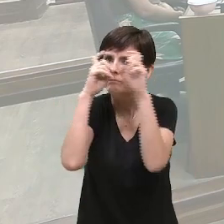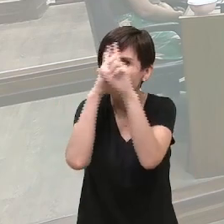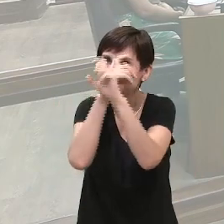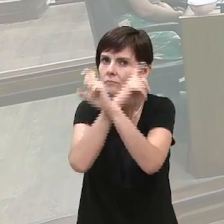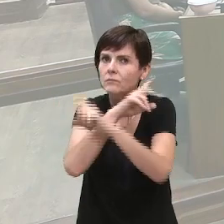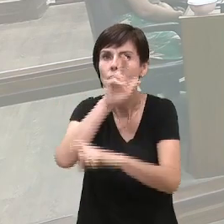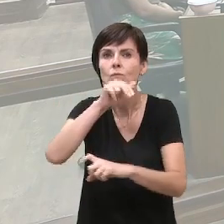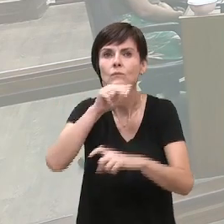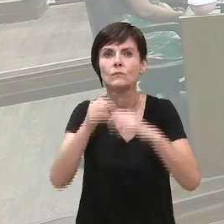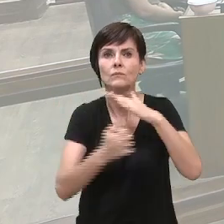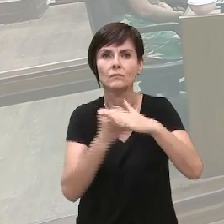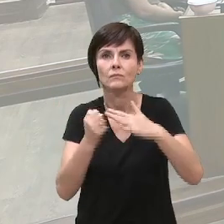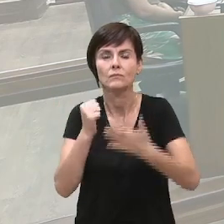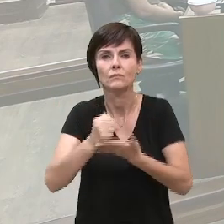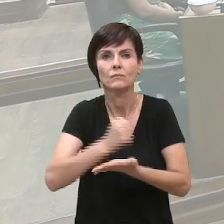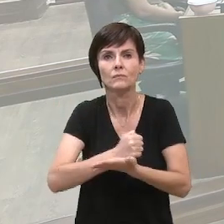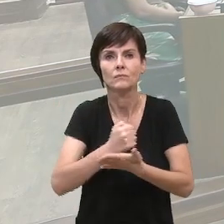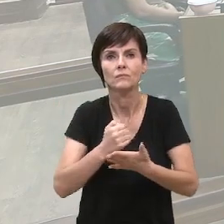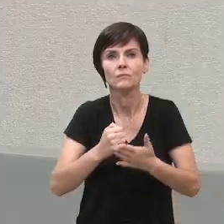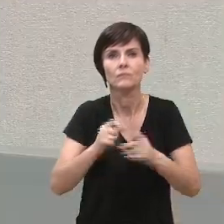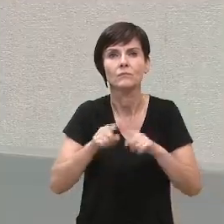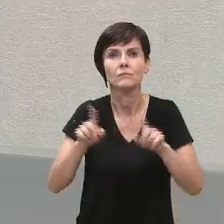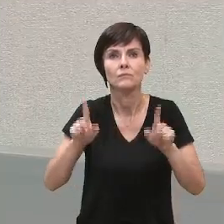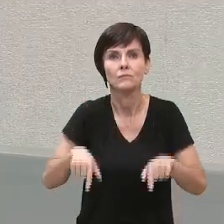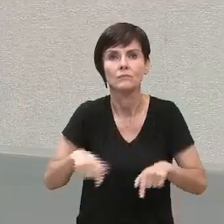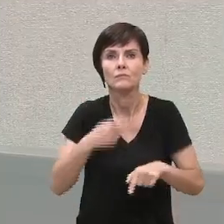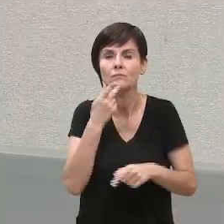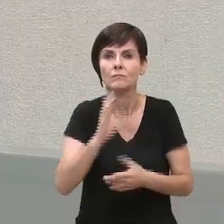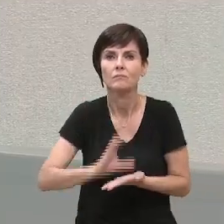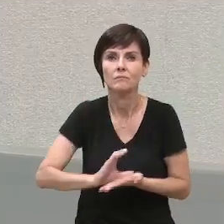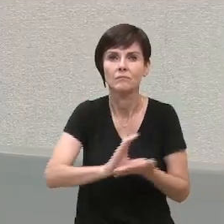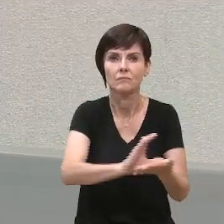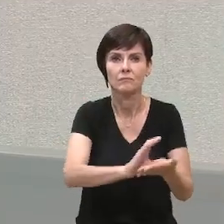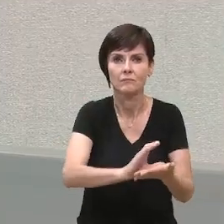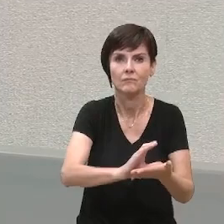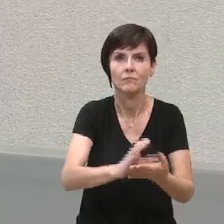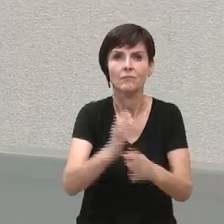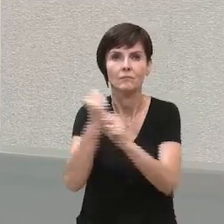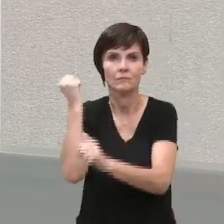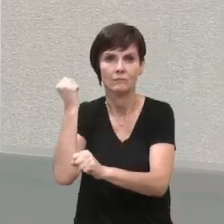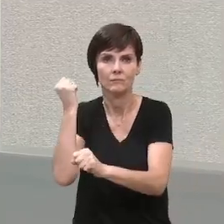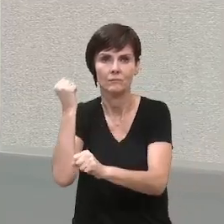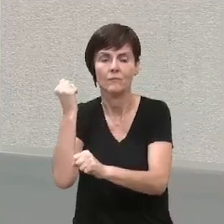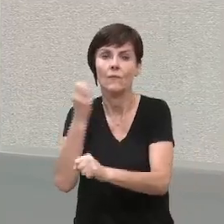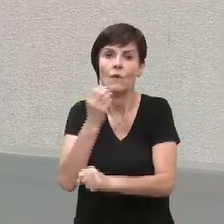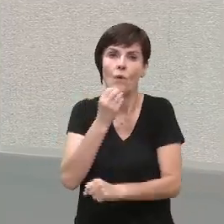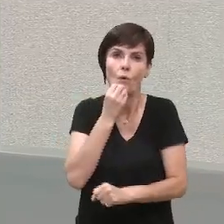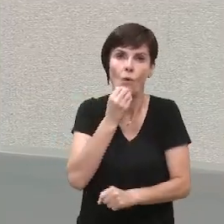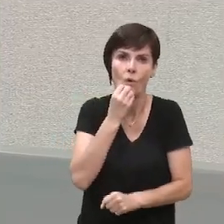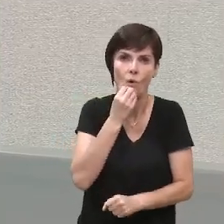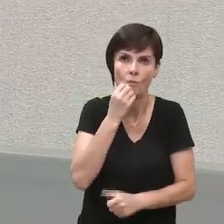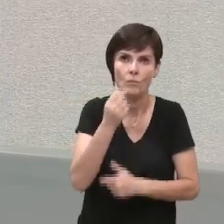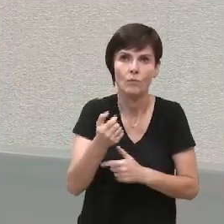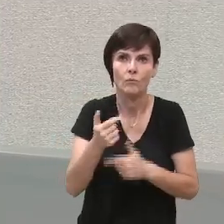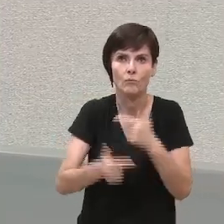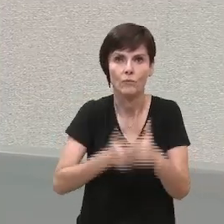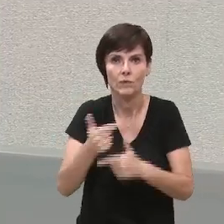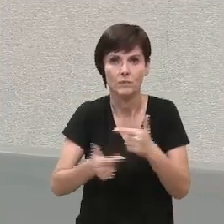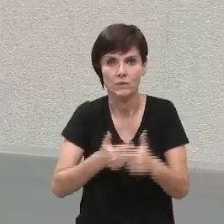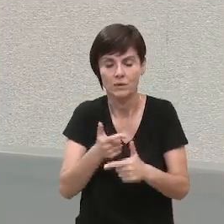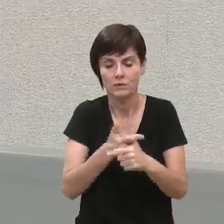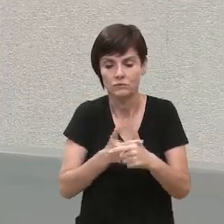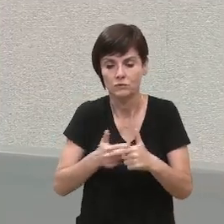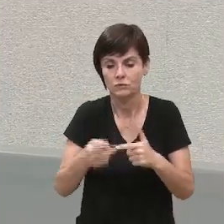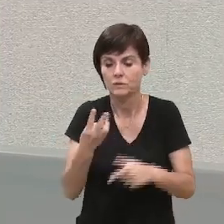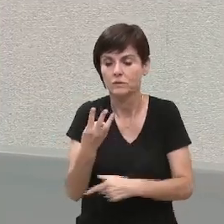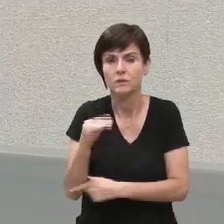nunca contratou um funcionário, falar sobre investimento e retorno, né? É lógico que vai ser diluído nos serviços prestados, 3 milhões, é